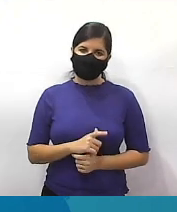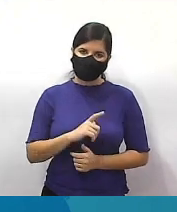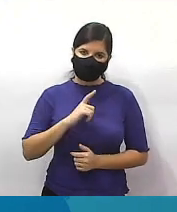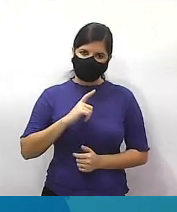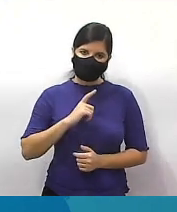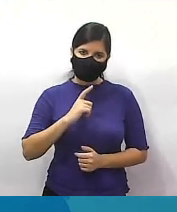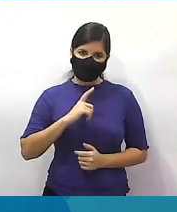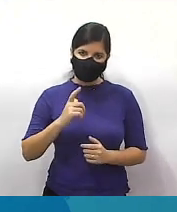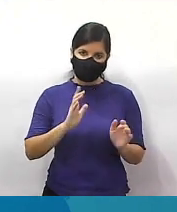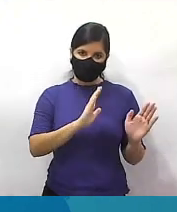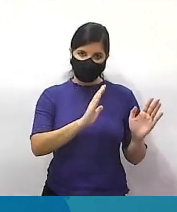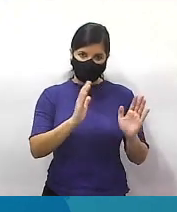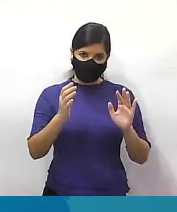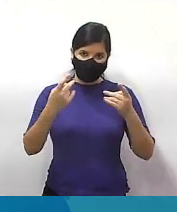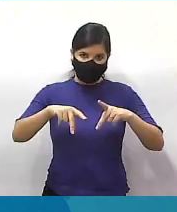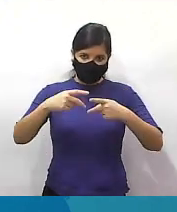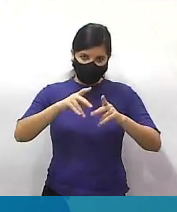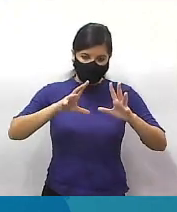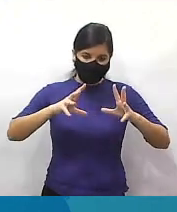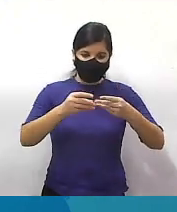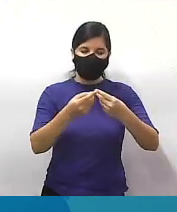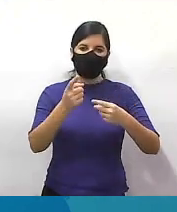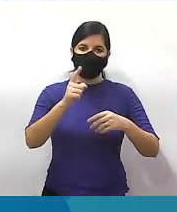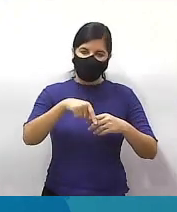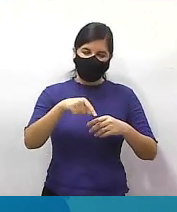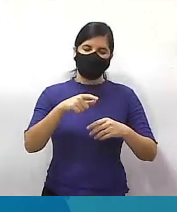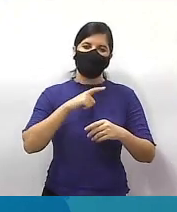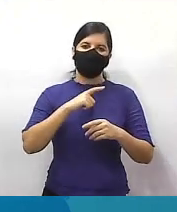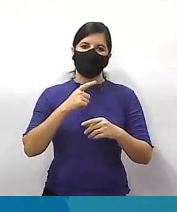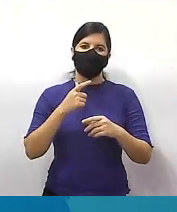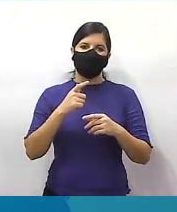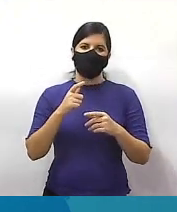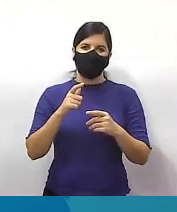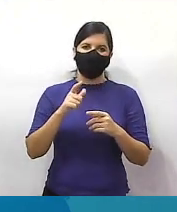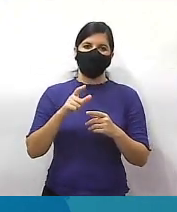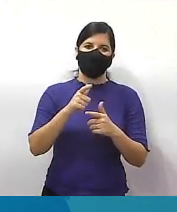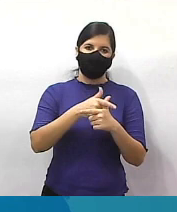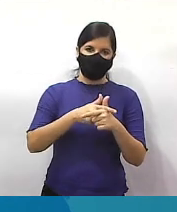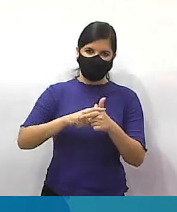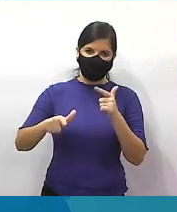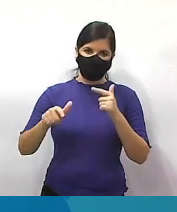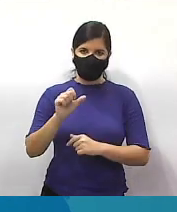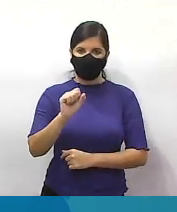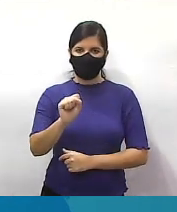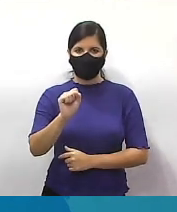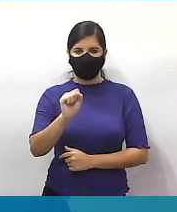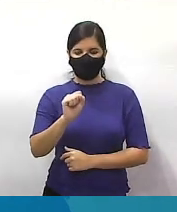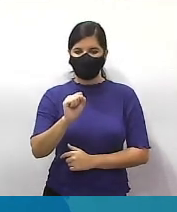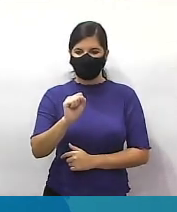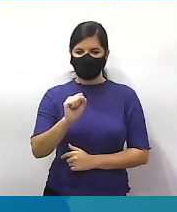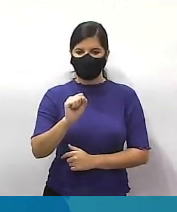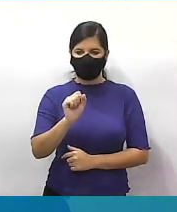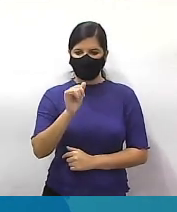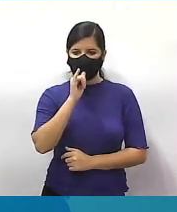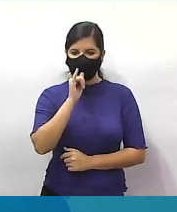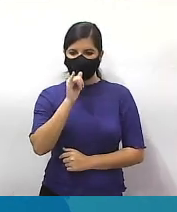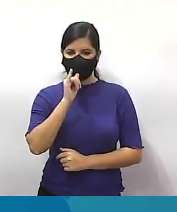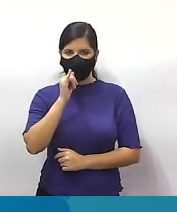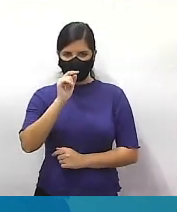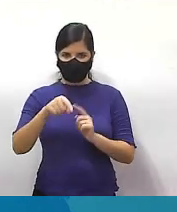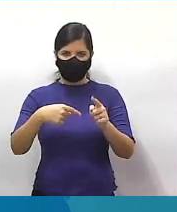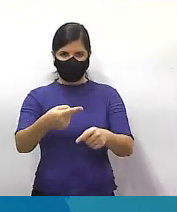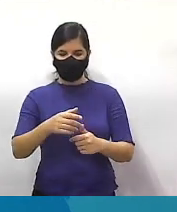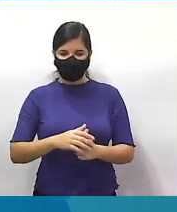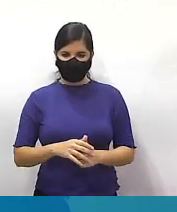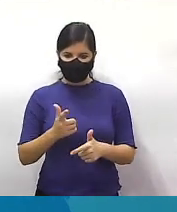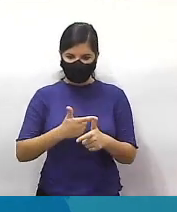a classe inteira, ela é diretamente for divisível por 8, tá bom? Um exemplo a gente vai ver daqui a pouco. E